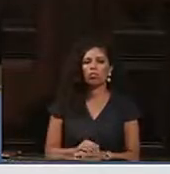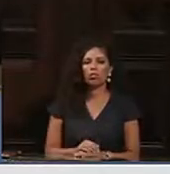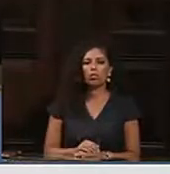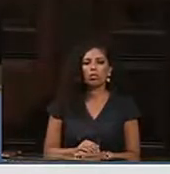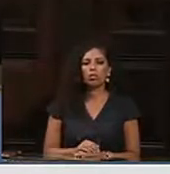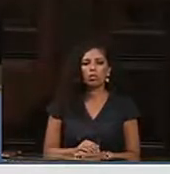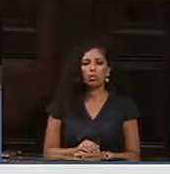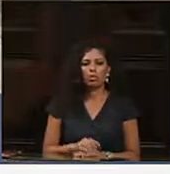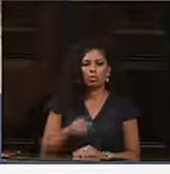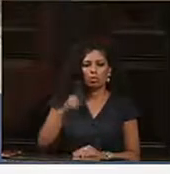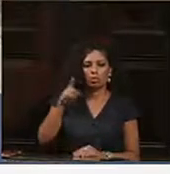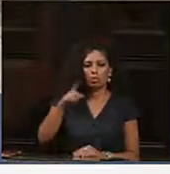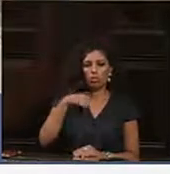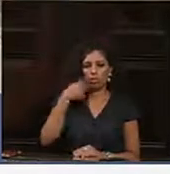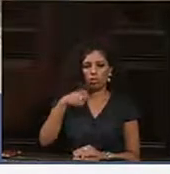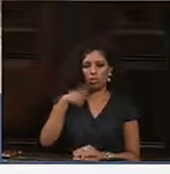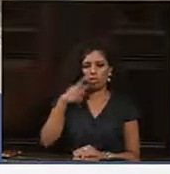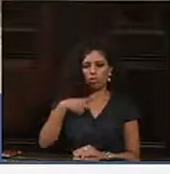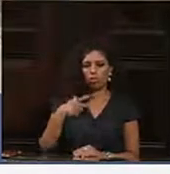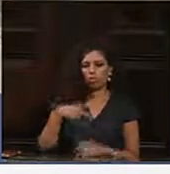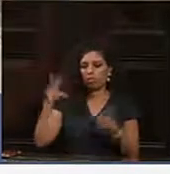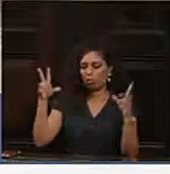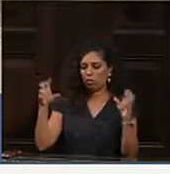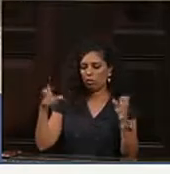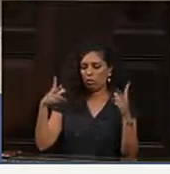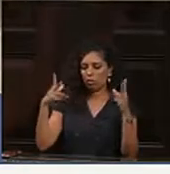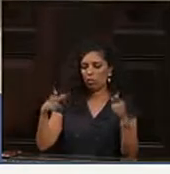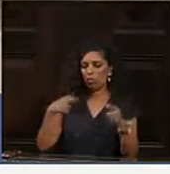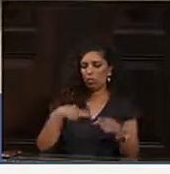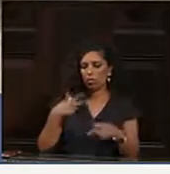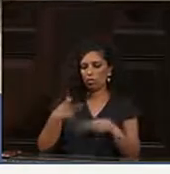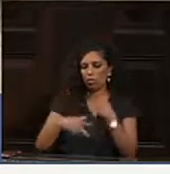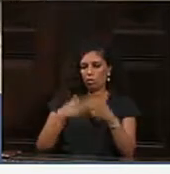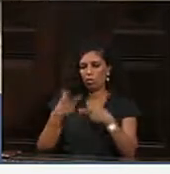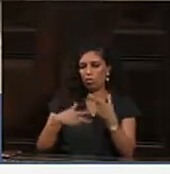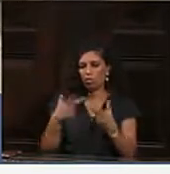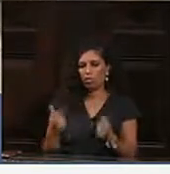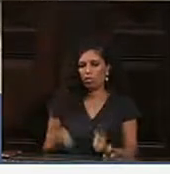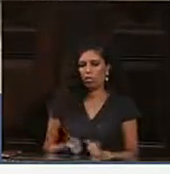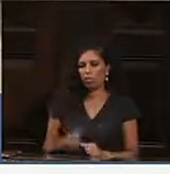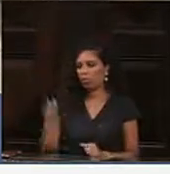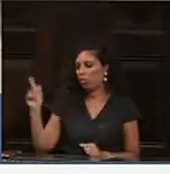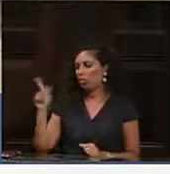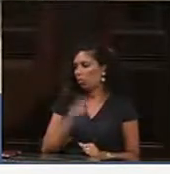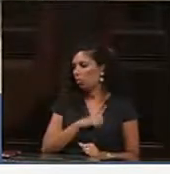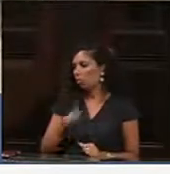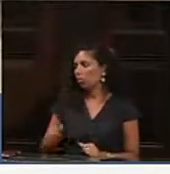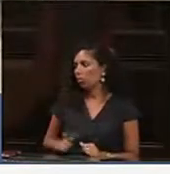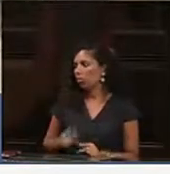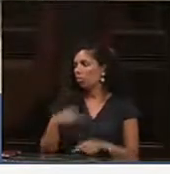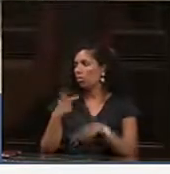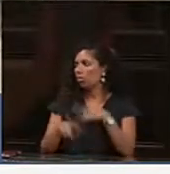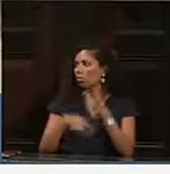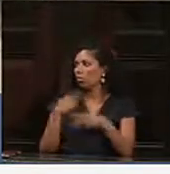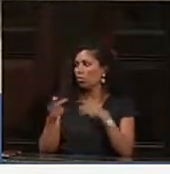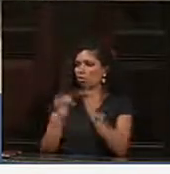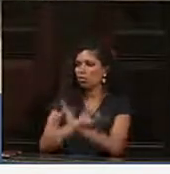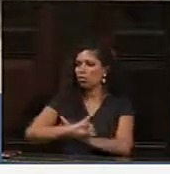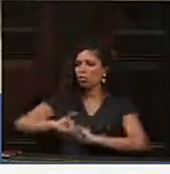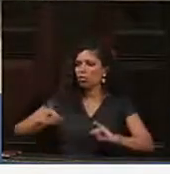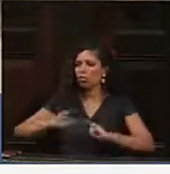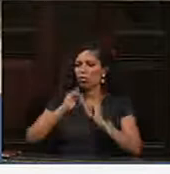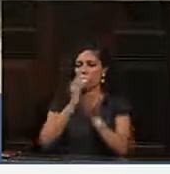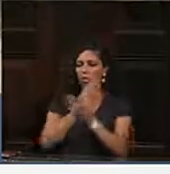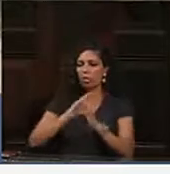Você tocou no assunto que eu toquei ontem, que quando o governador anunciou que ia